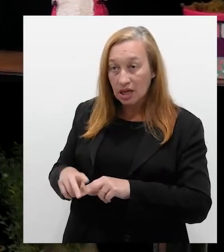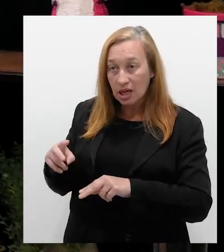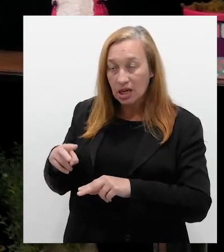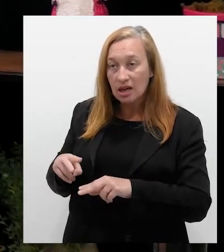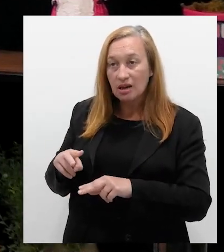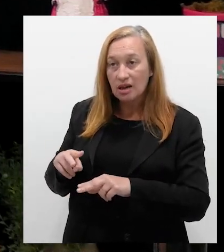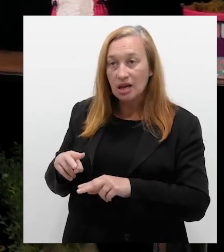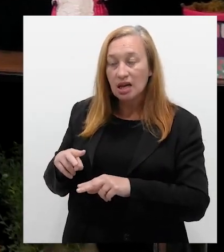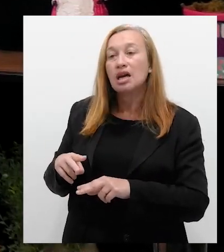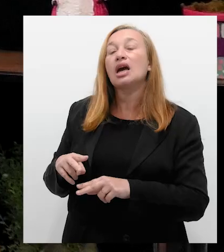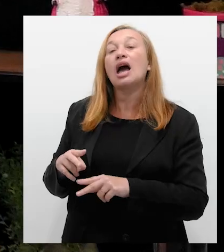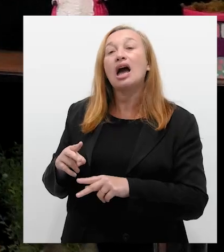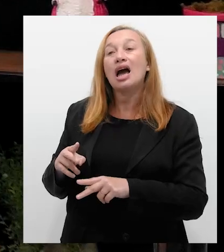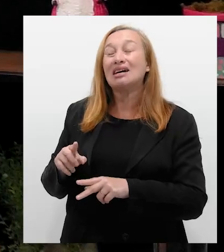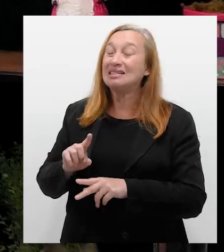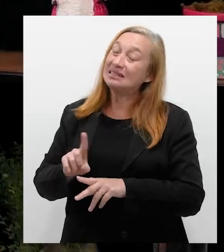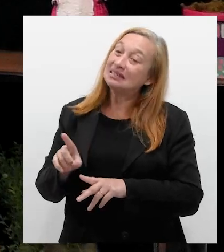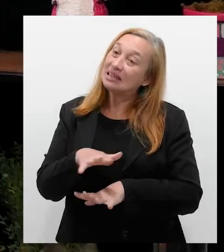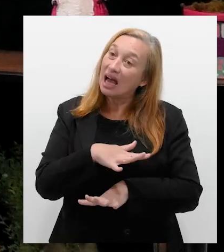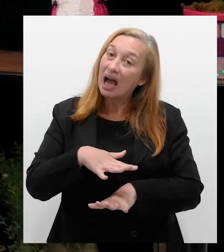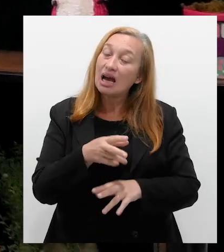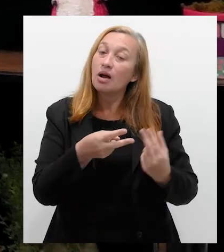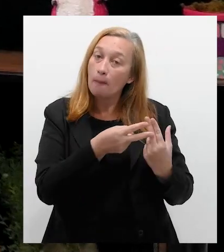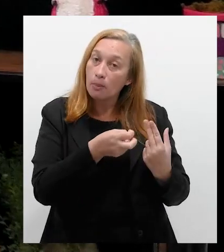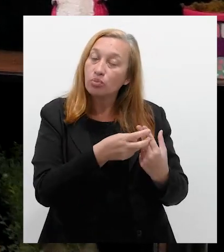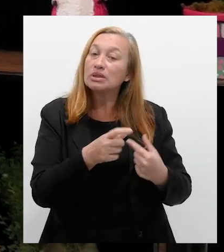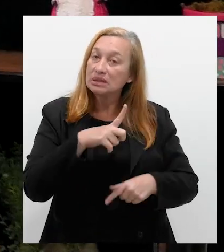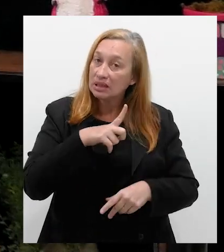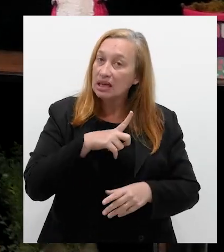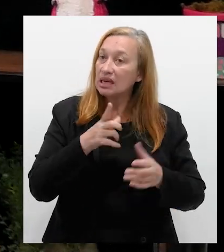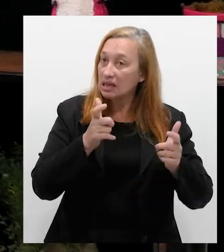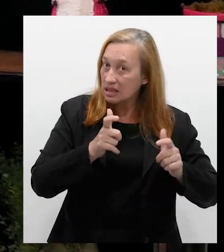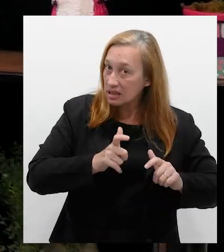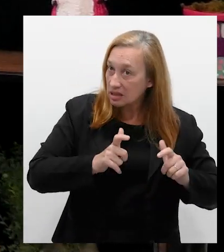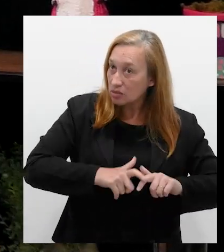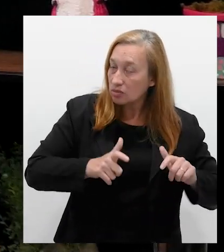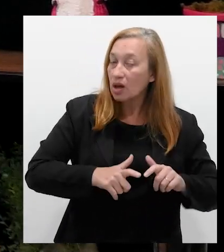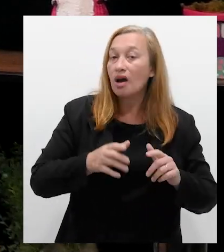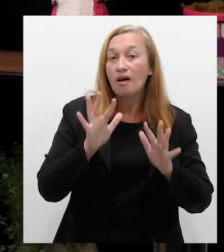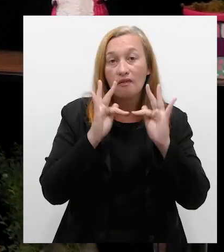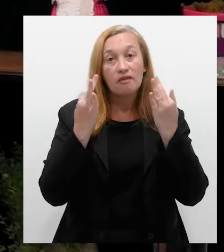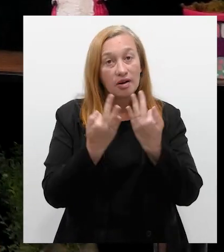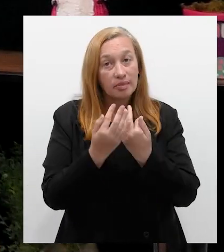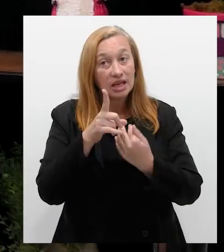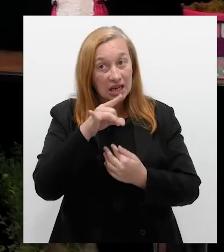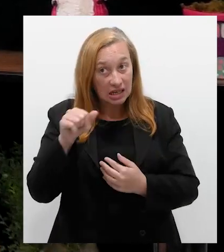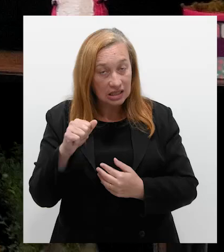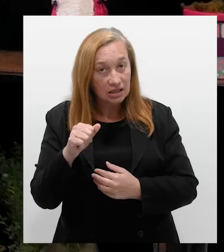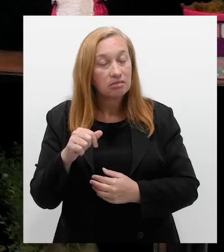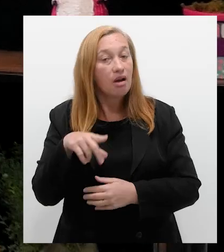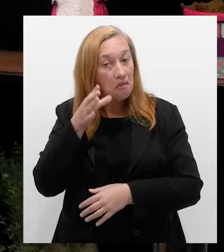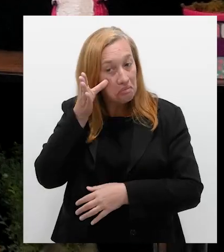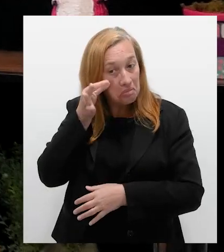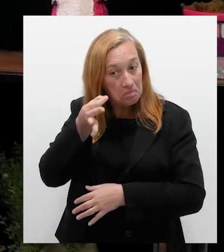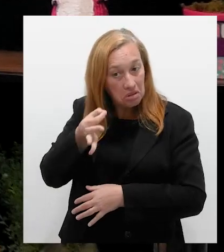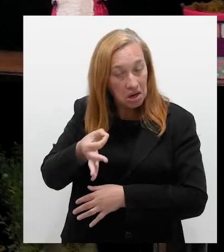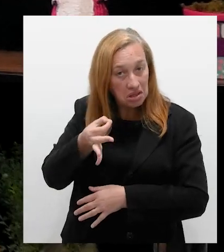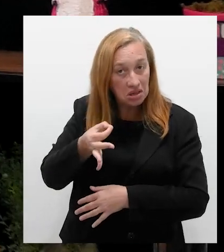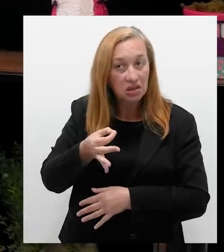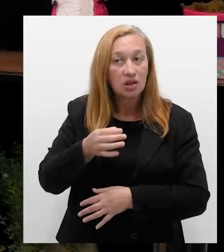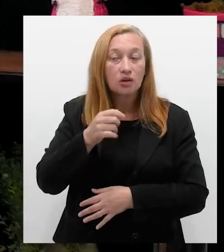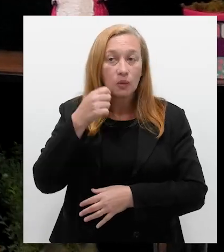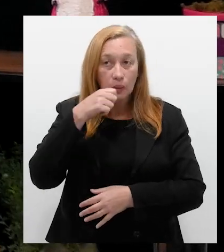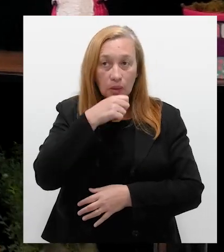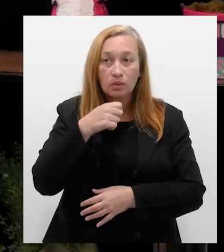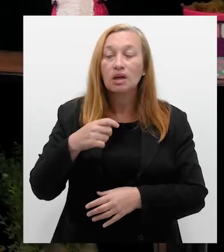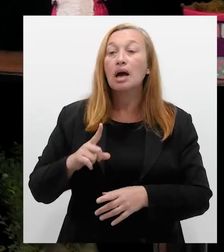Aí no serviço público, a gente tem essa questão das clínicas de família, que hoje tem uma cobertura muito interessante na odontologia,